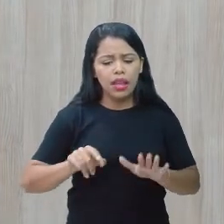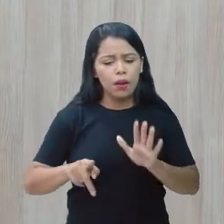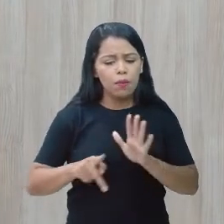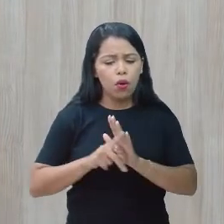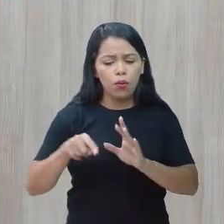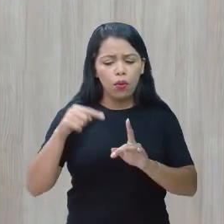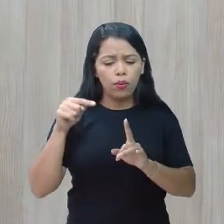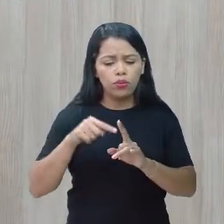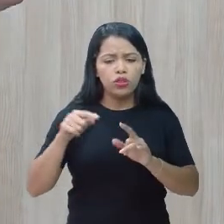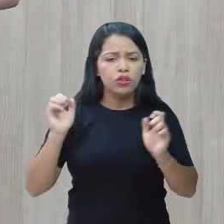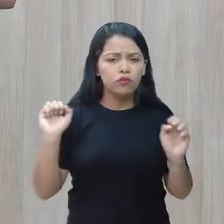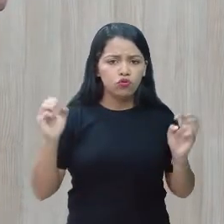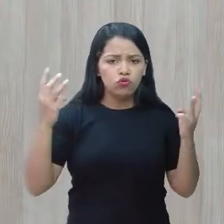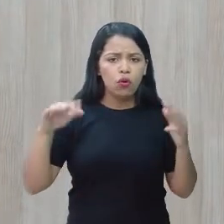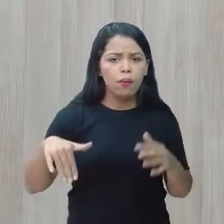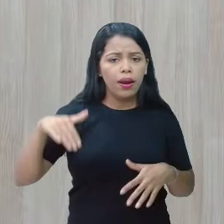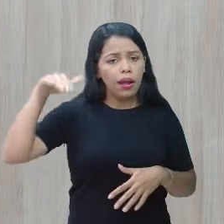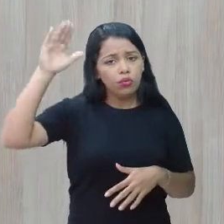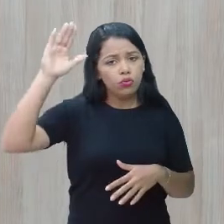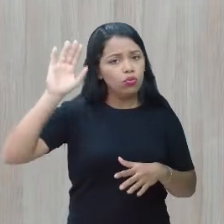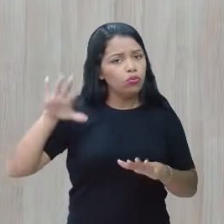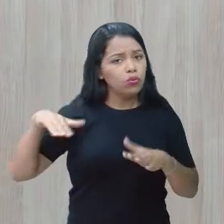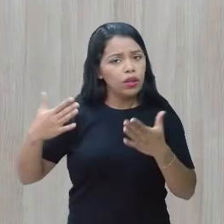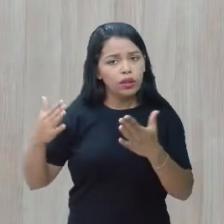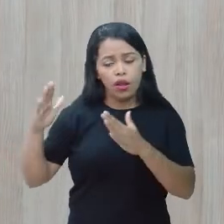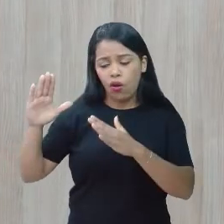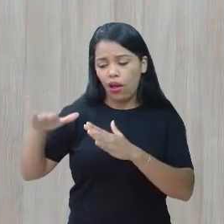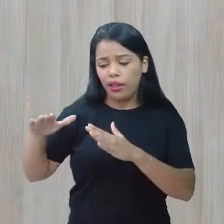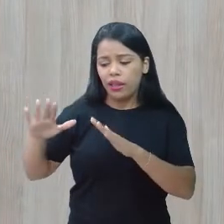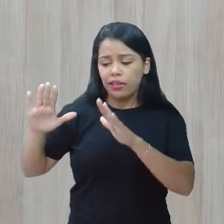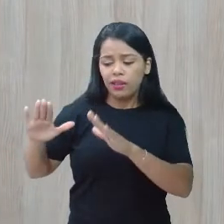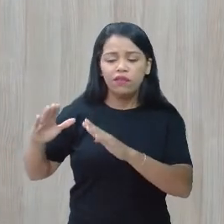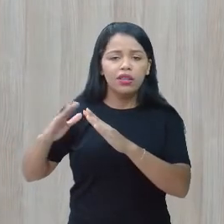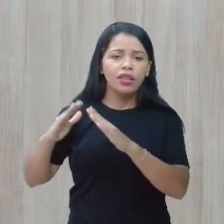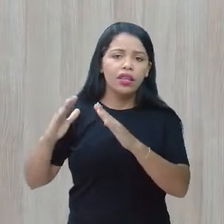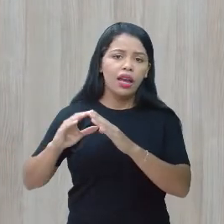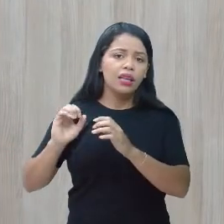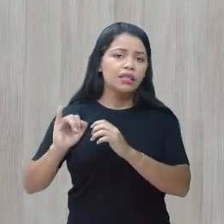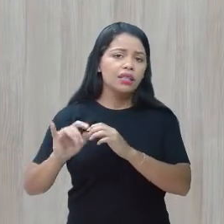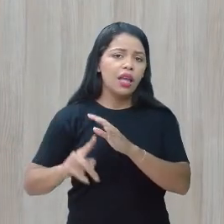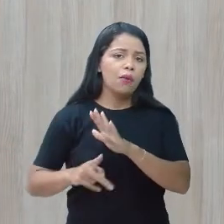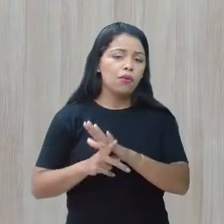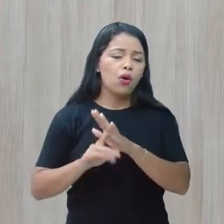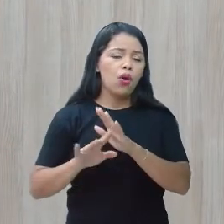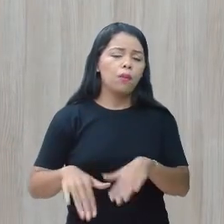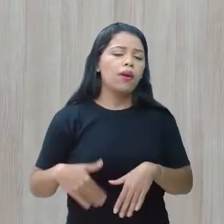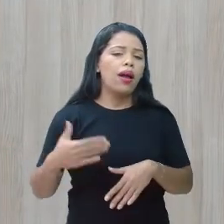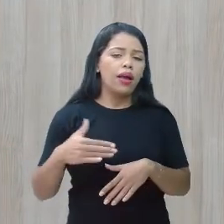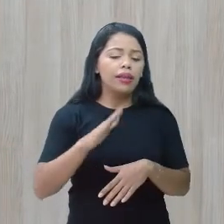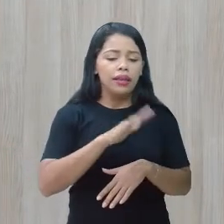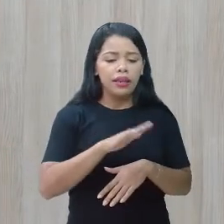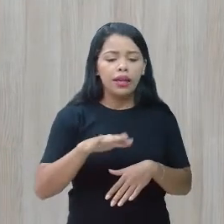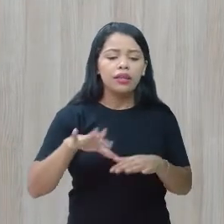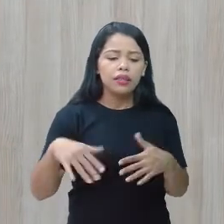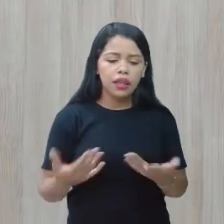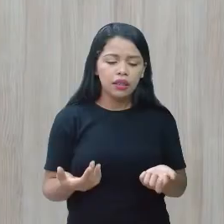Então, as crianças ficam em casa. Não é? Se é para a criança, os pais vão juntos, porque são responsáveis.